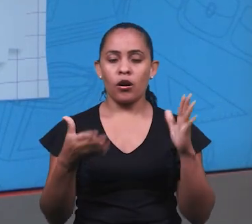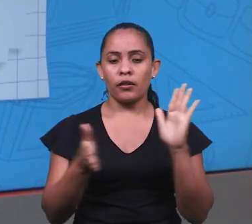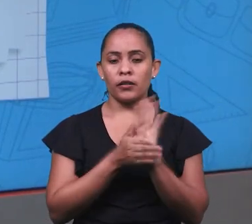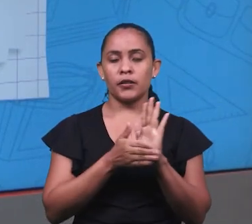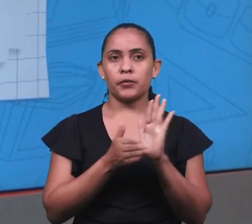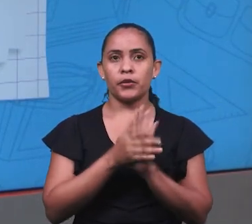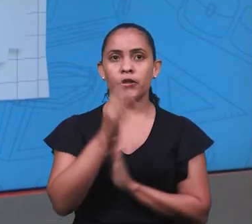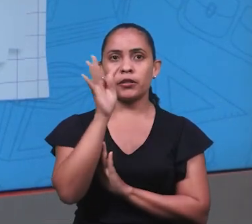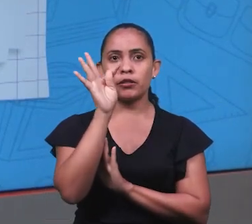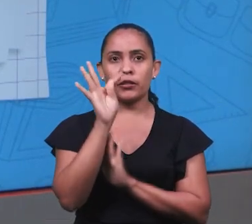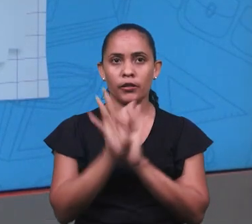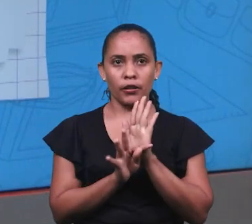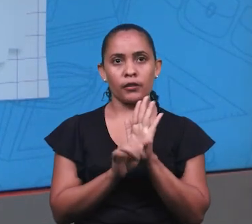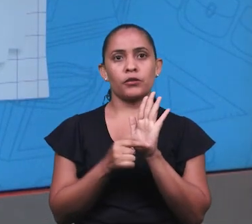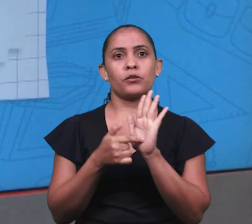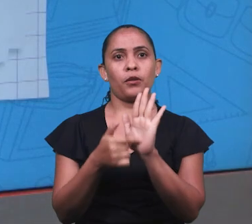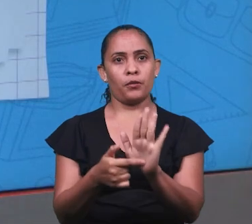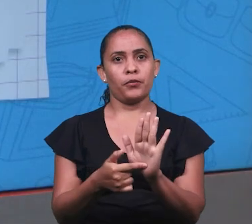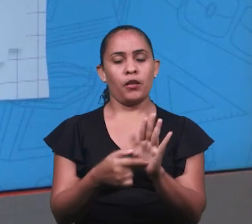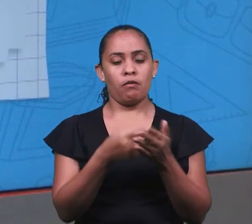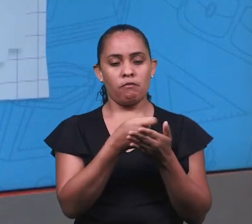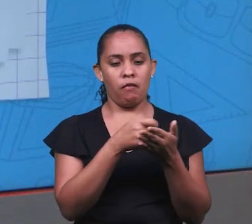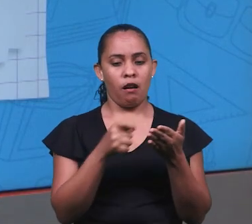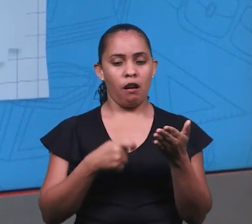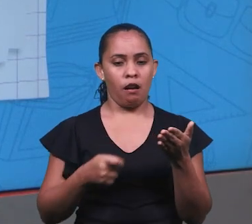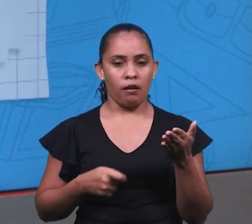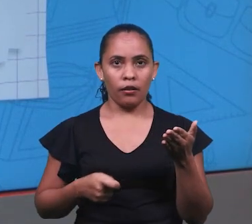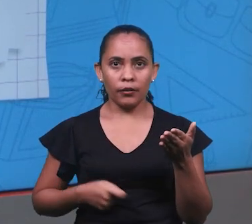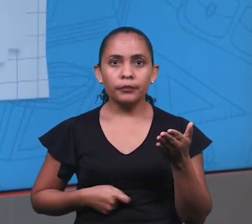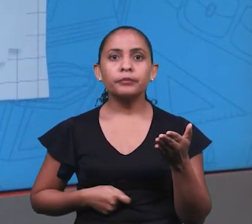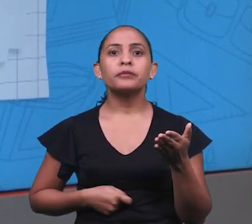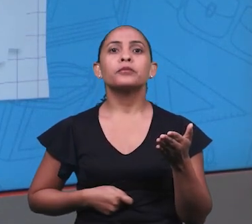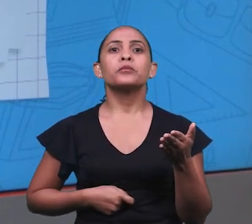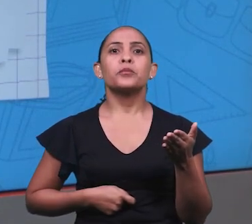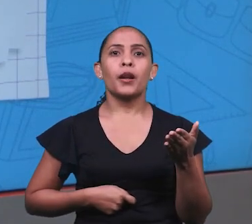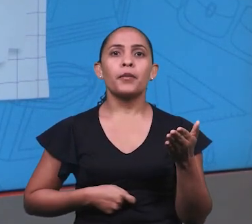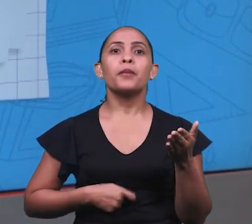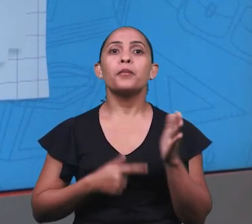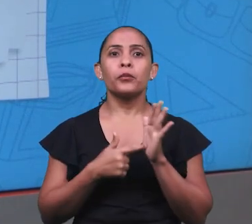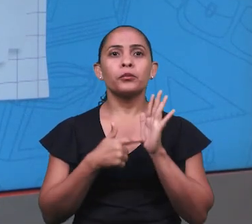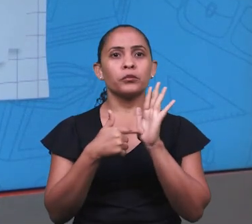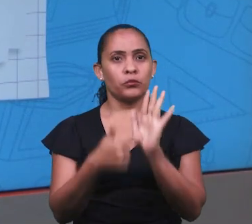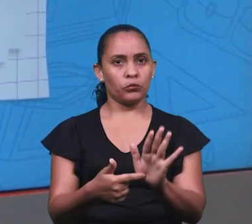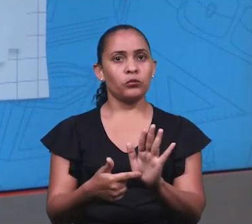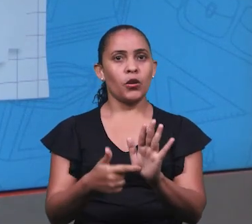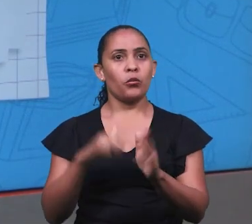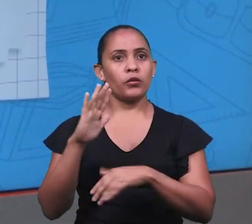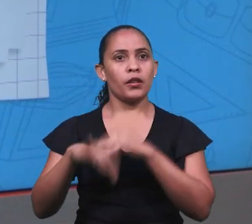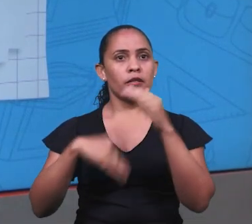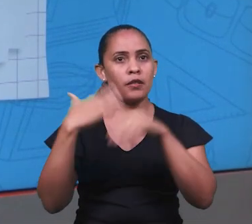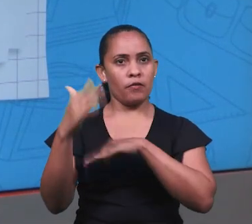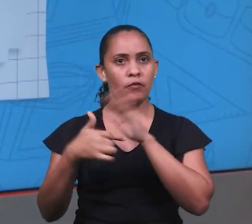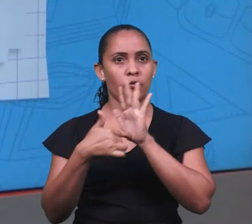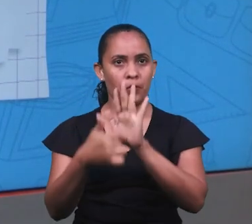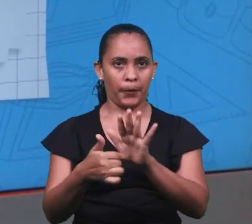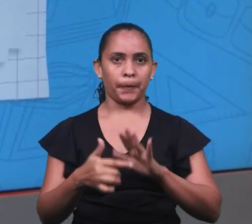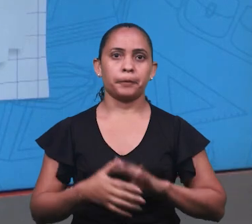projeto de texto como se fosse um rascunho para eu poder materializar de fato essa produção. E